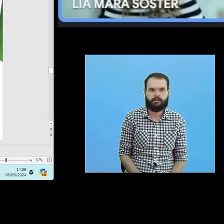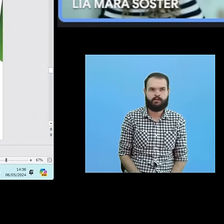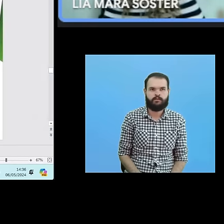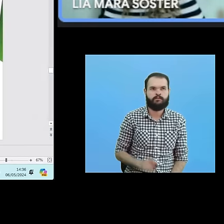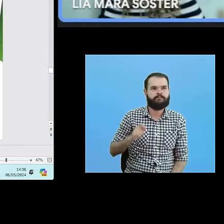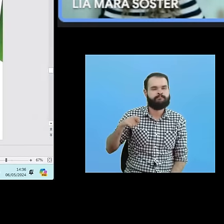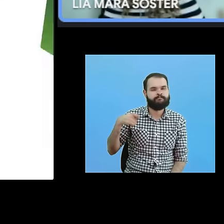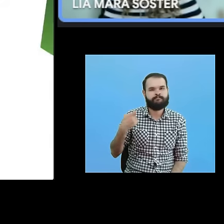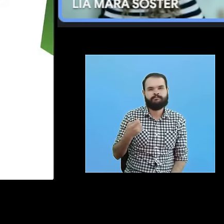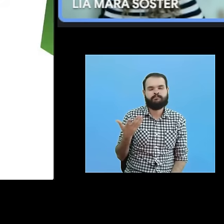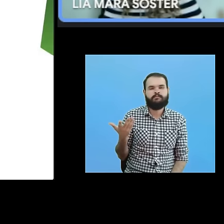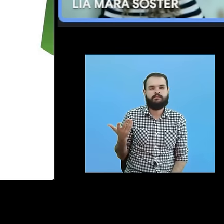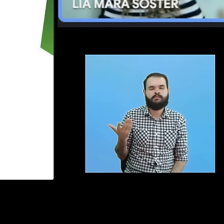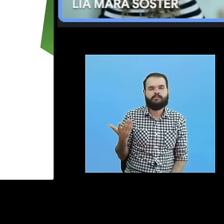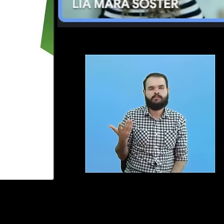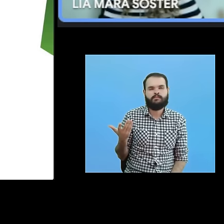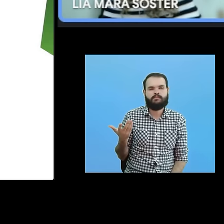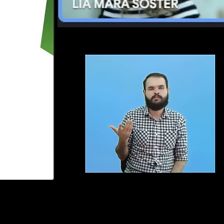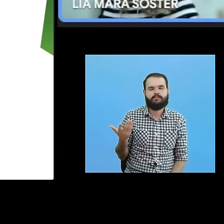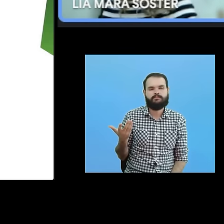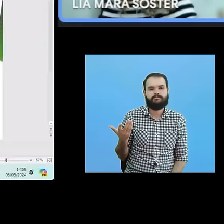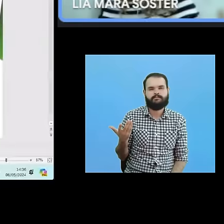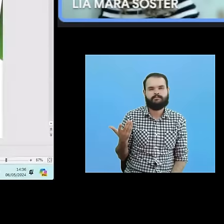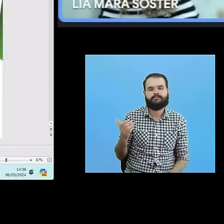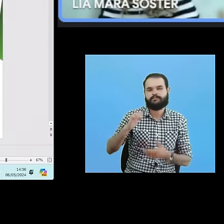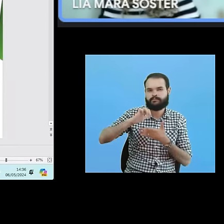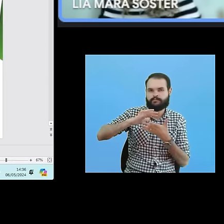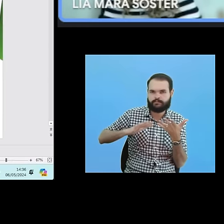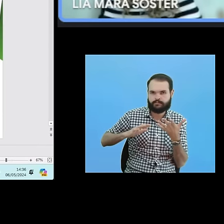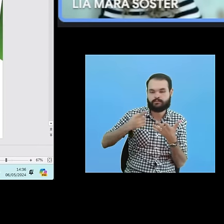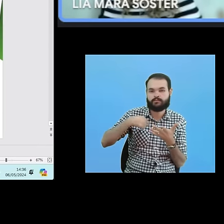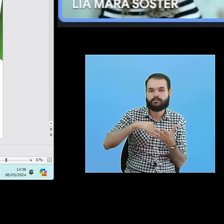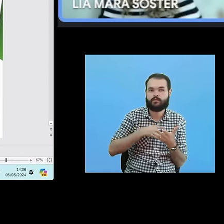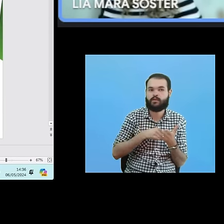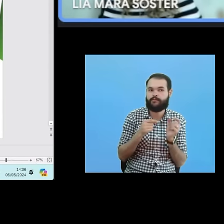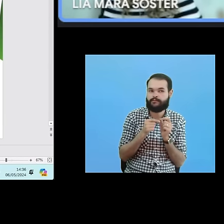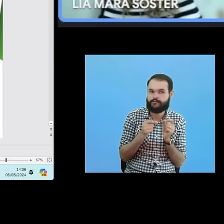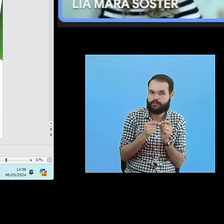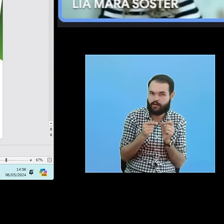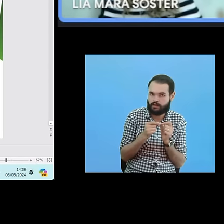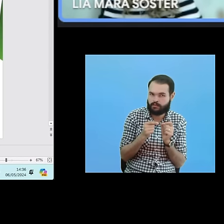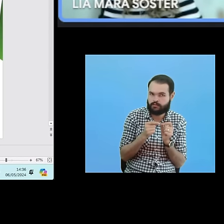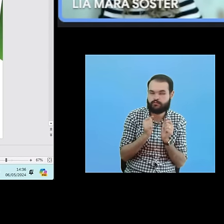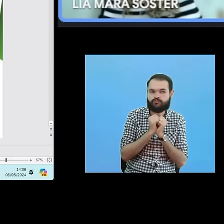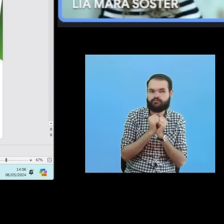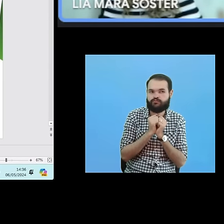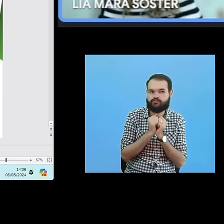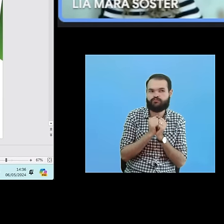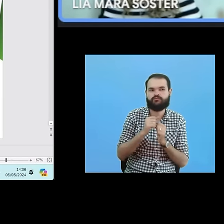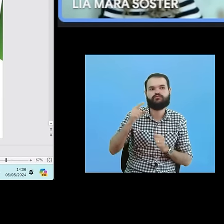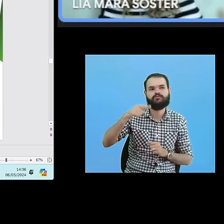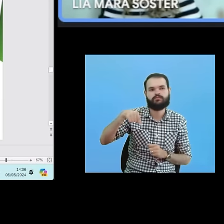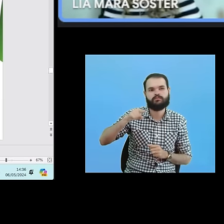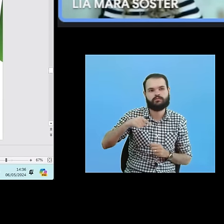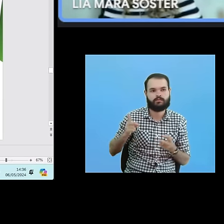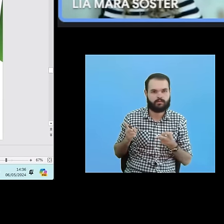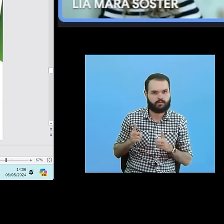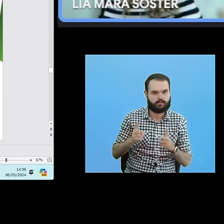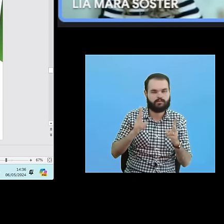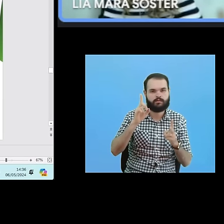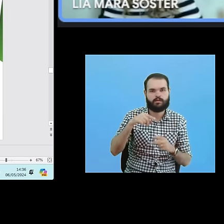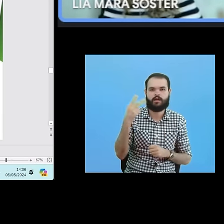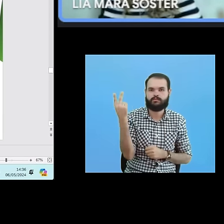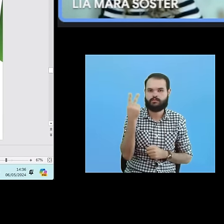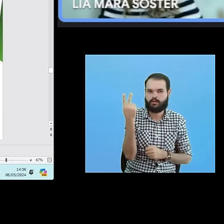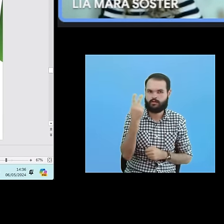relação, então, às atividades que nós realizamos com eles, na sequência, que era a segunda